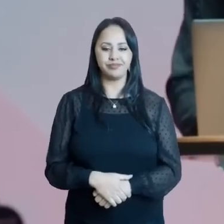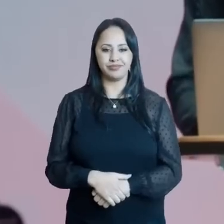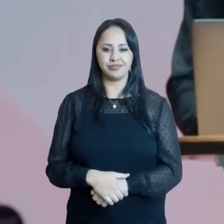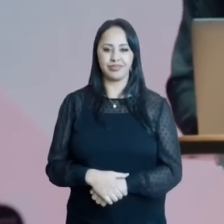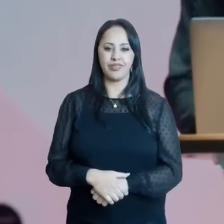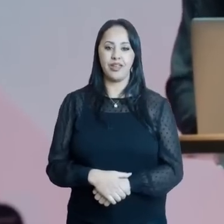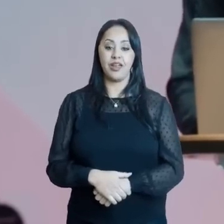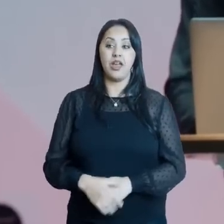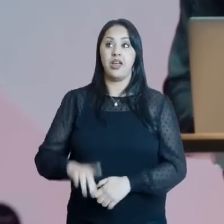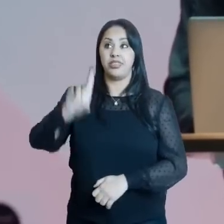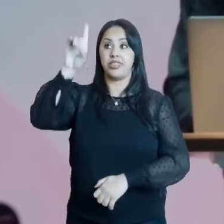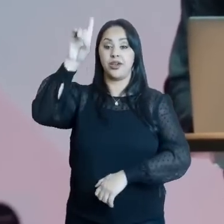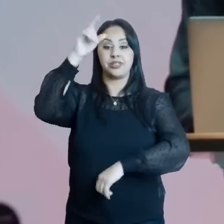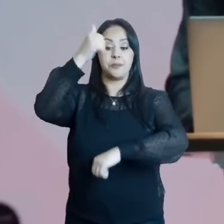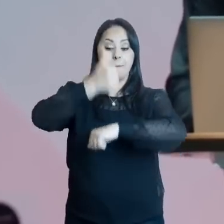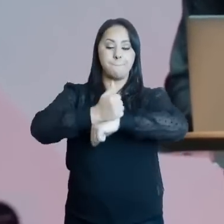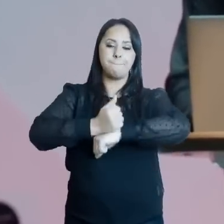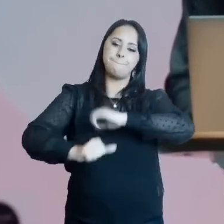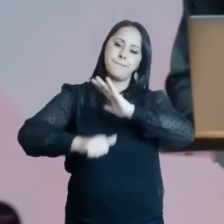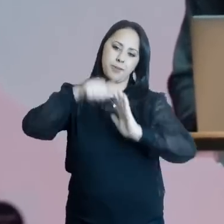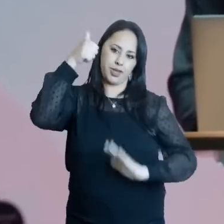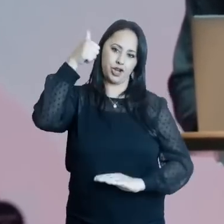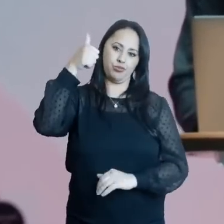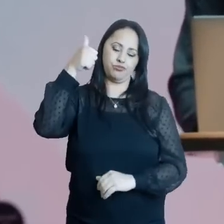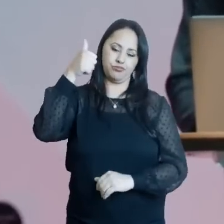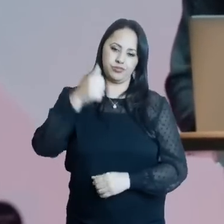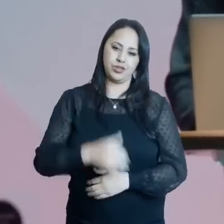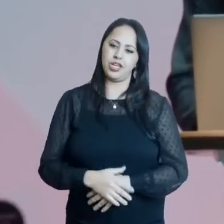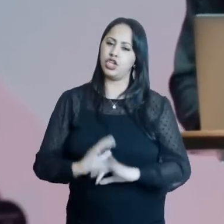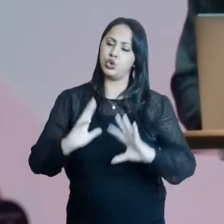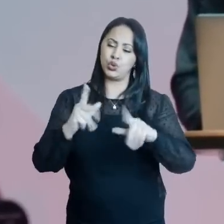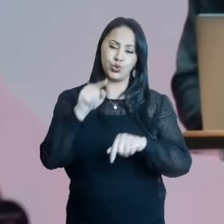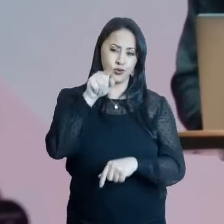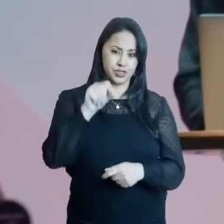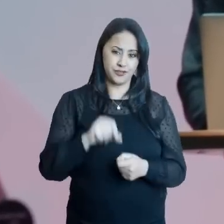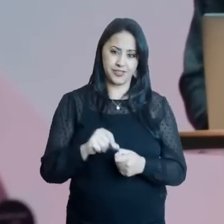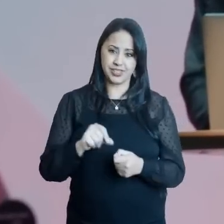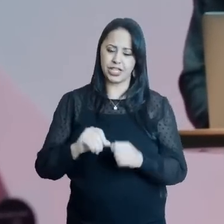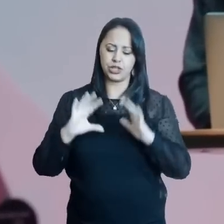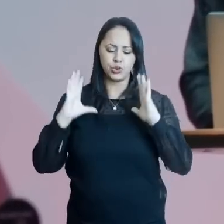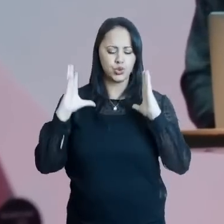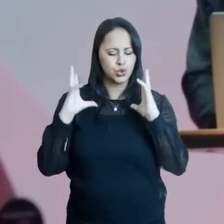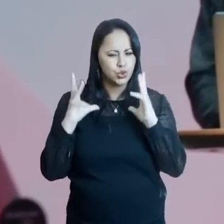Com certeza. Coloque Deus em primeiro lugar. Em tudo quanto você for fazer,